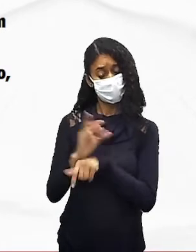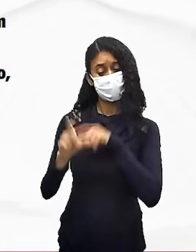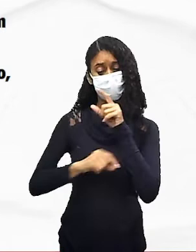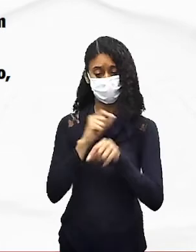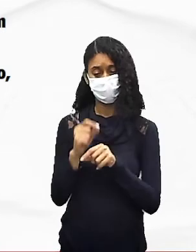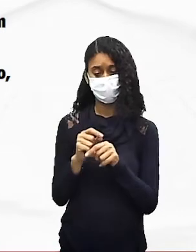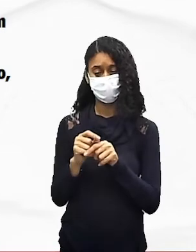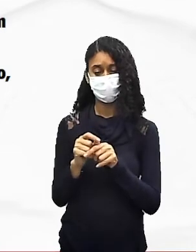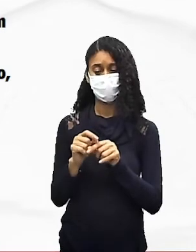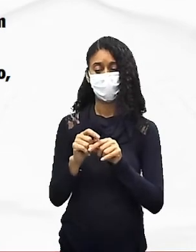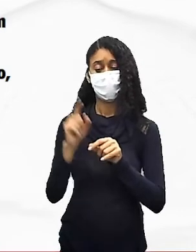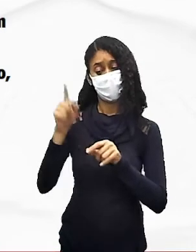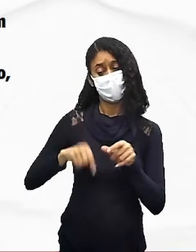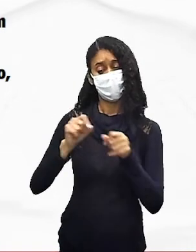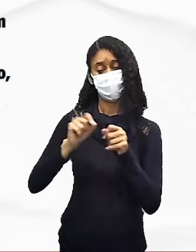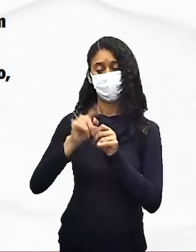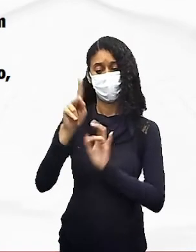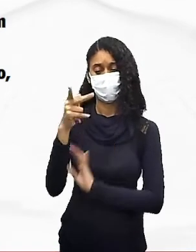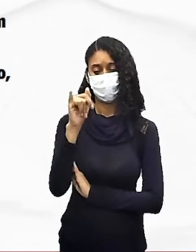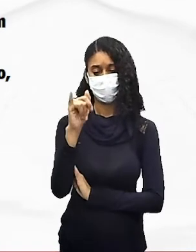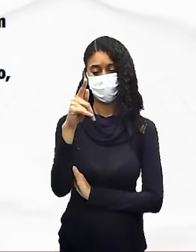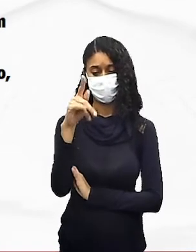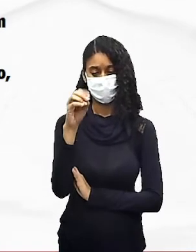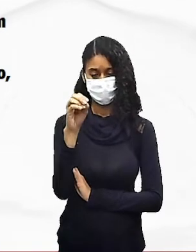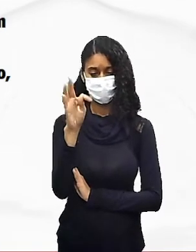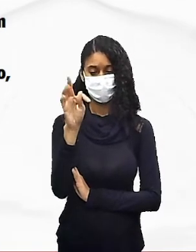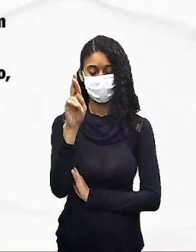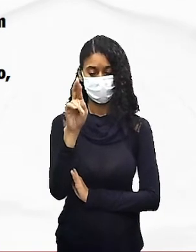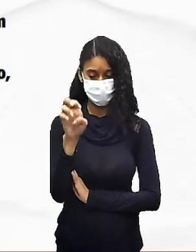tome-se hipotrélico, querendo dizer